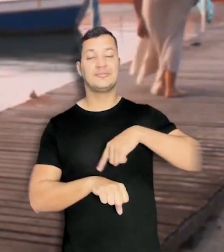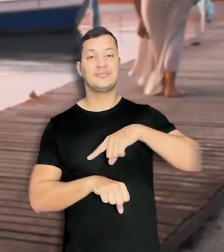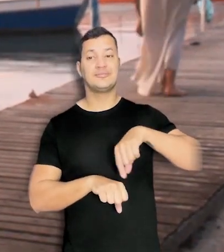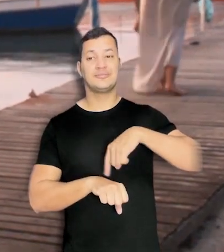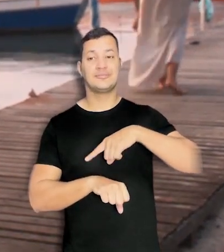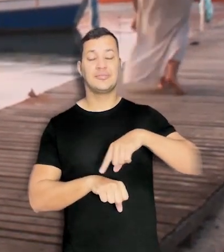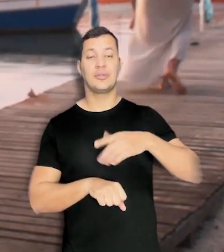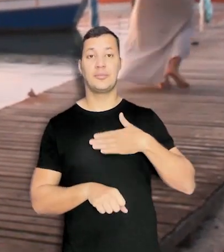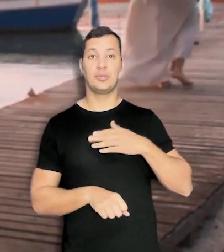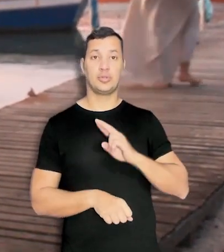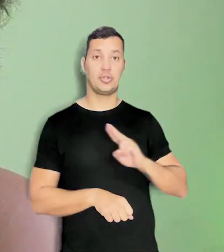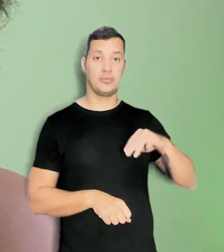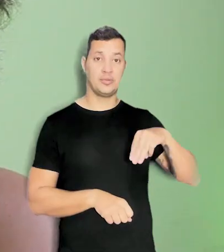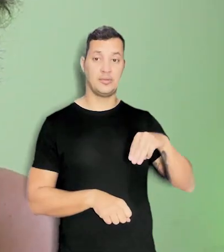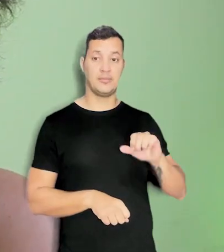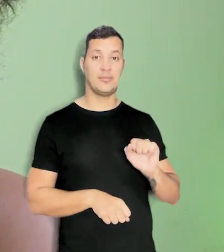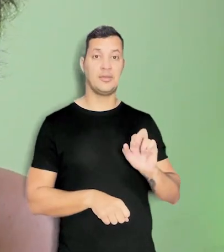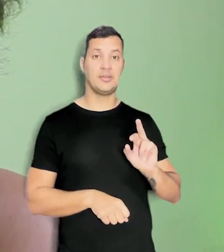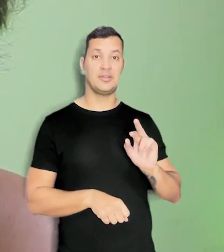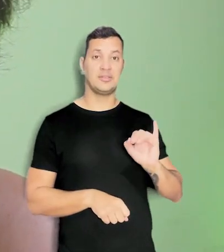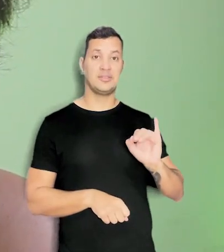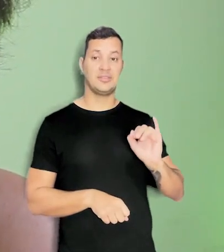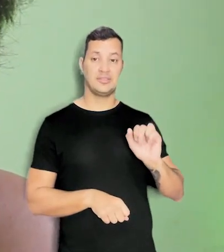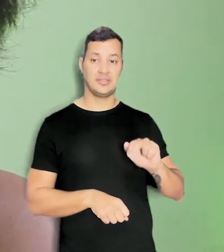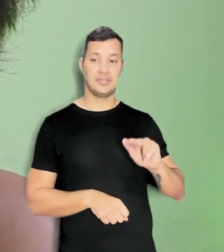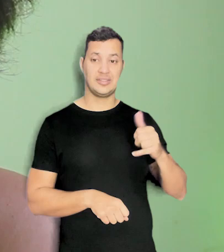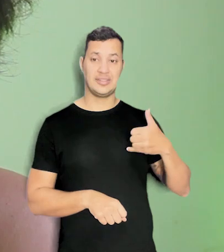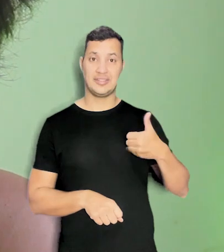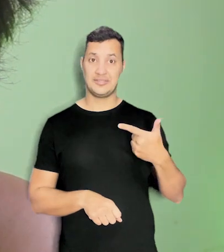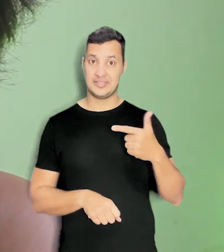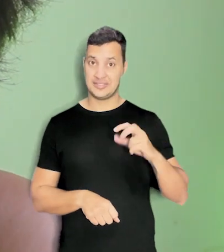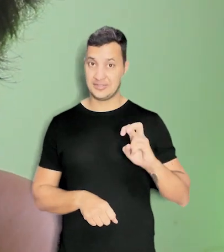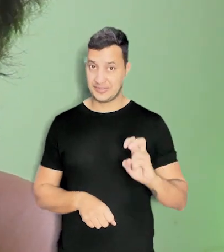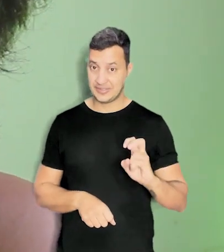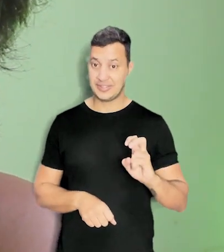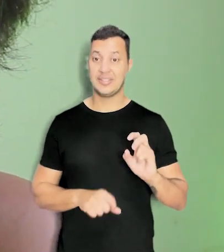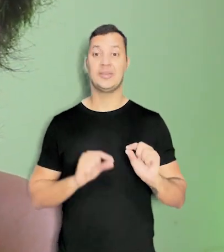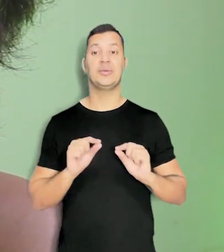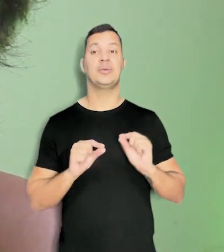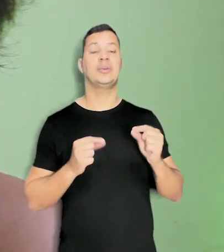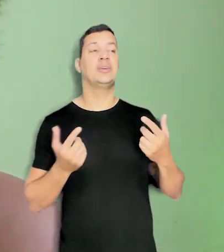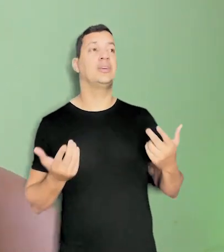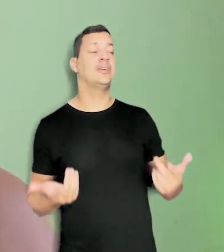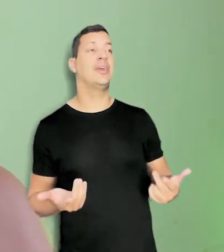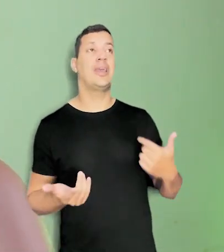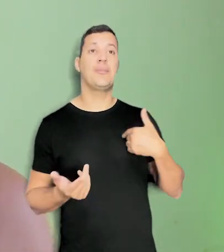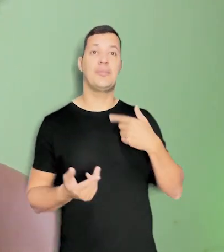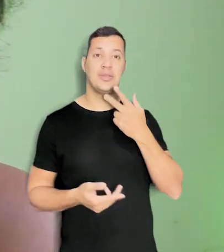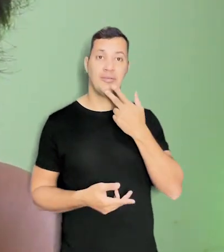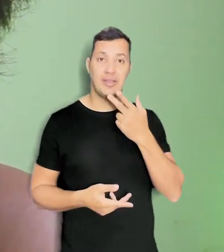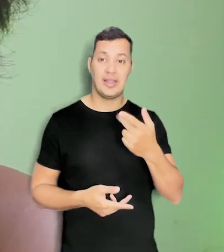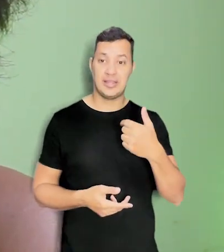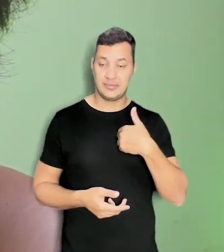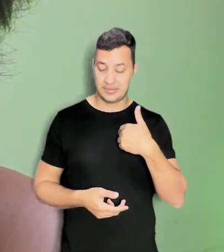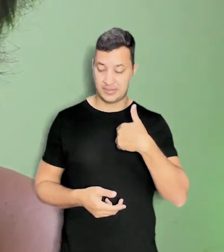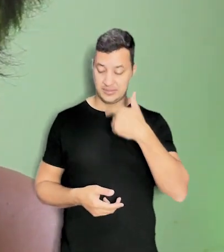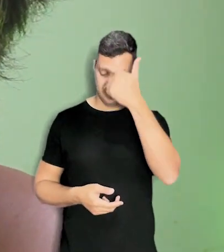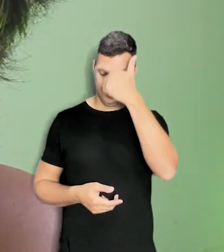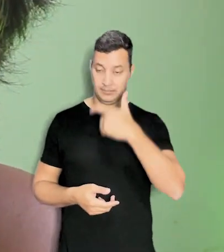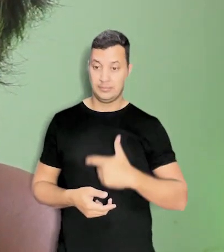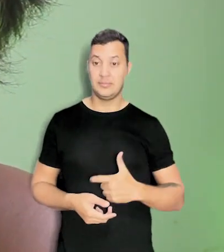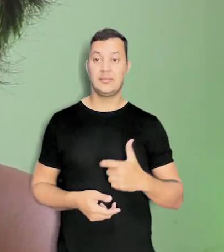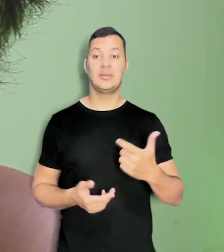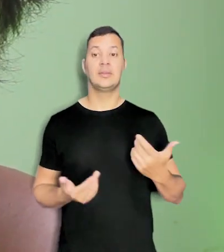Me chamo Mariana Lobo, tenho 25 anos e o que eu posso dizer sobre mim, né? Eu sou uma